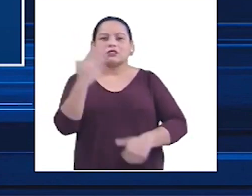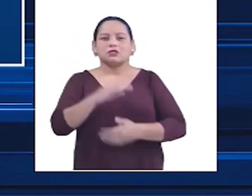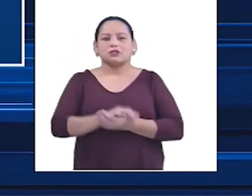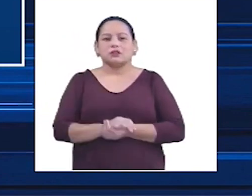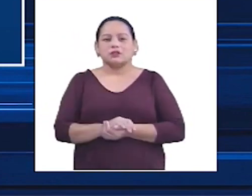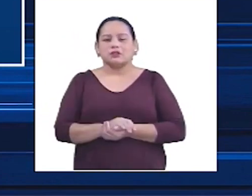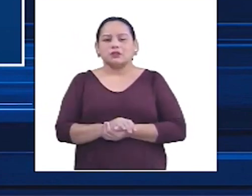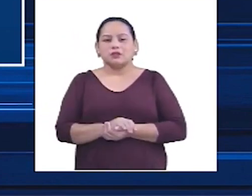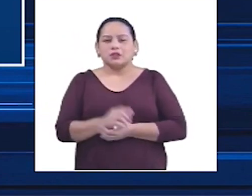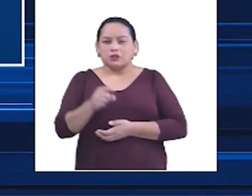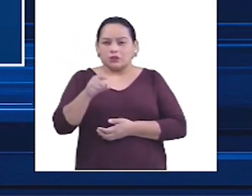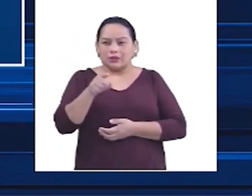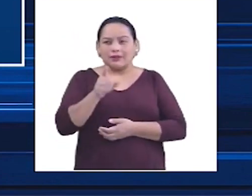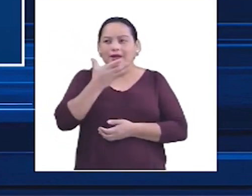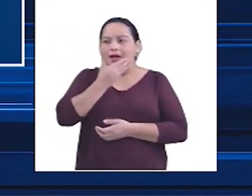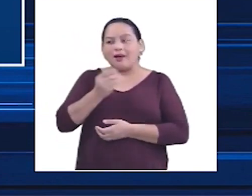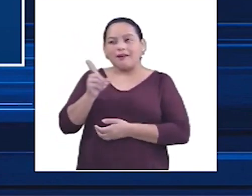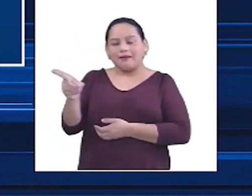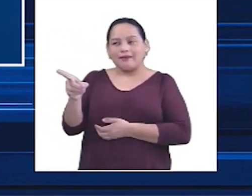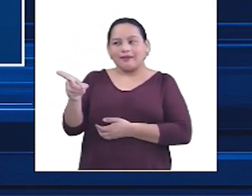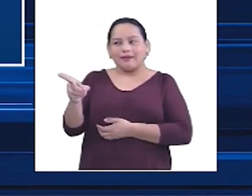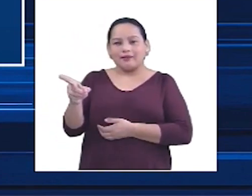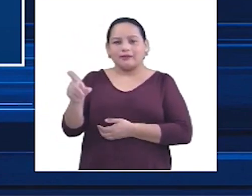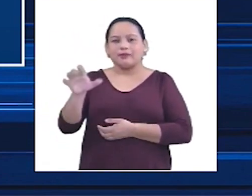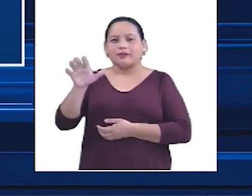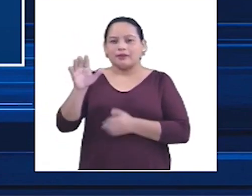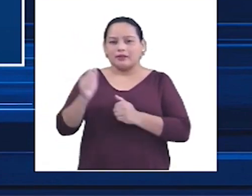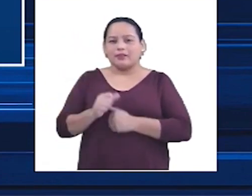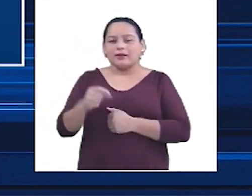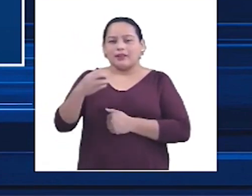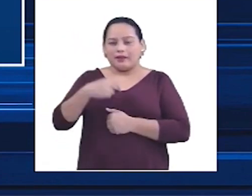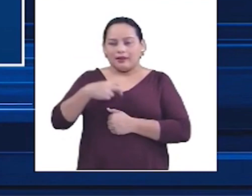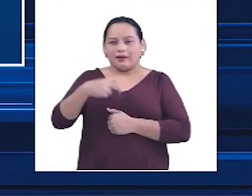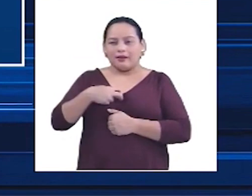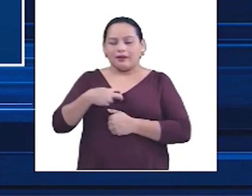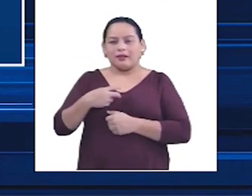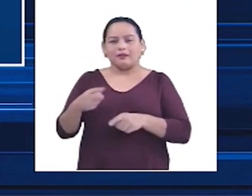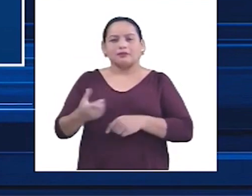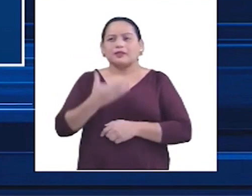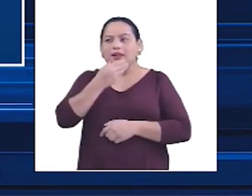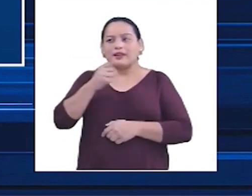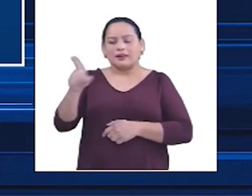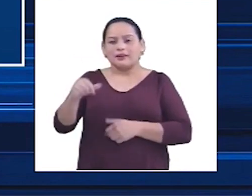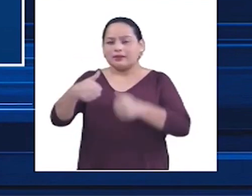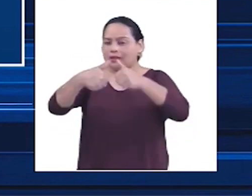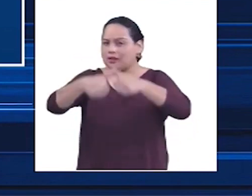He was, ele era, estava.